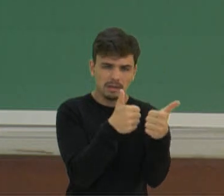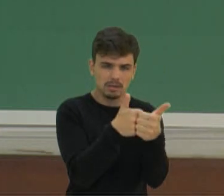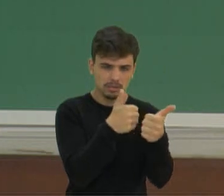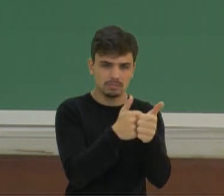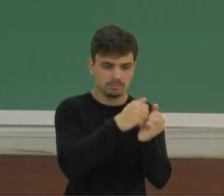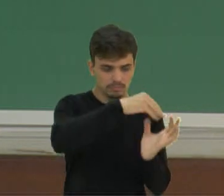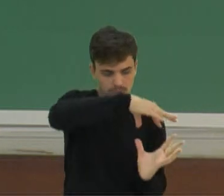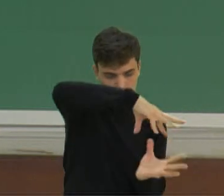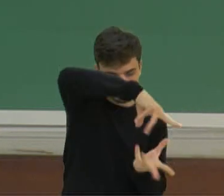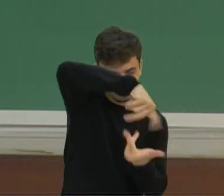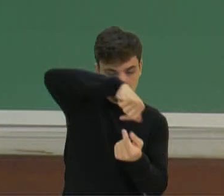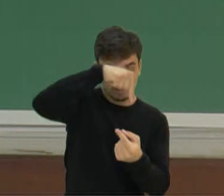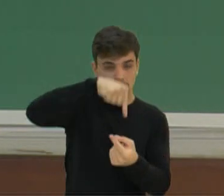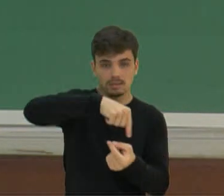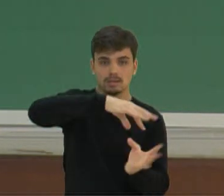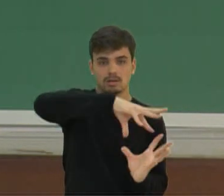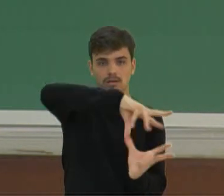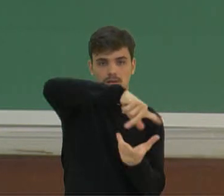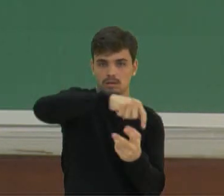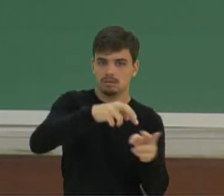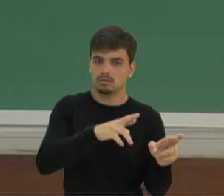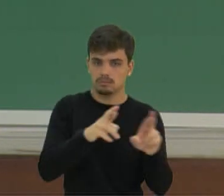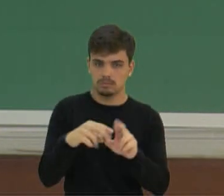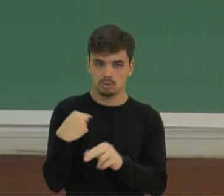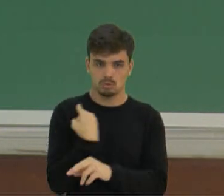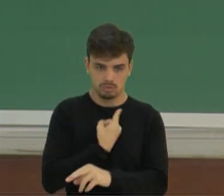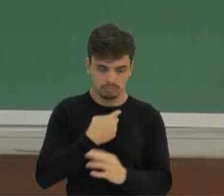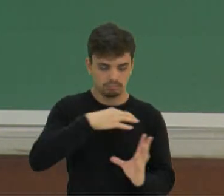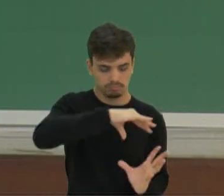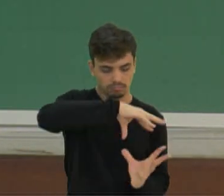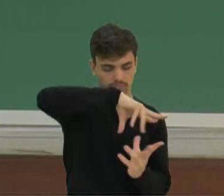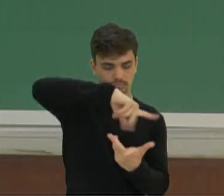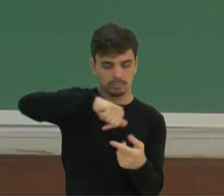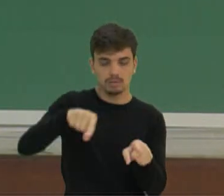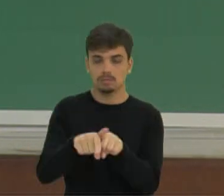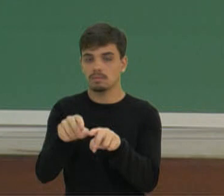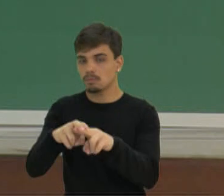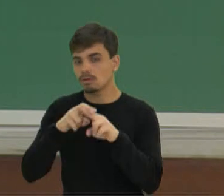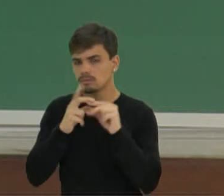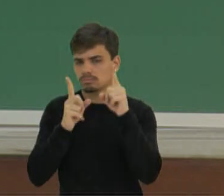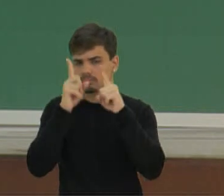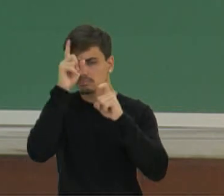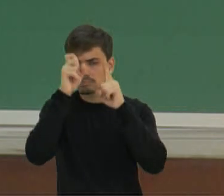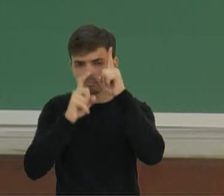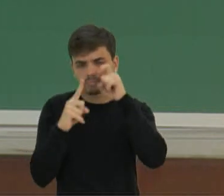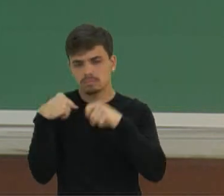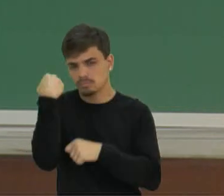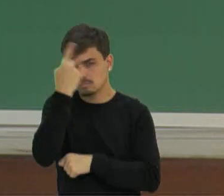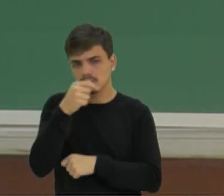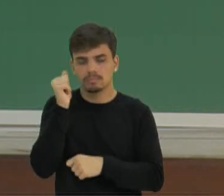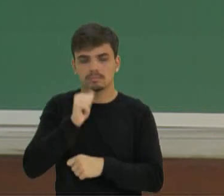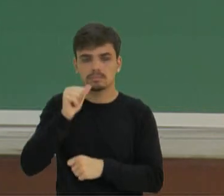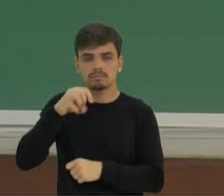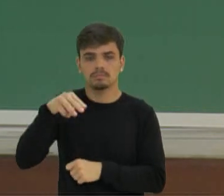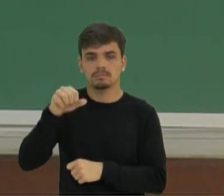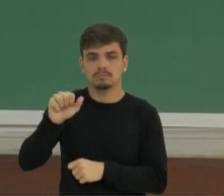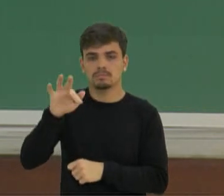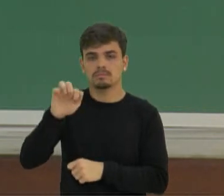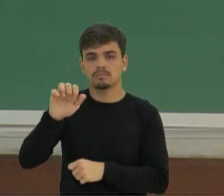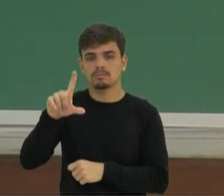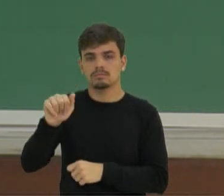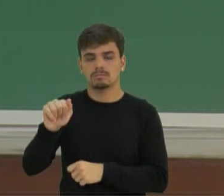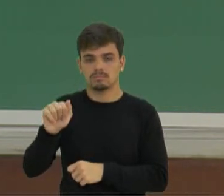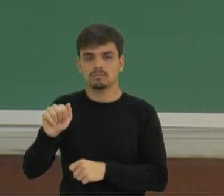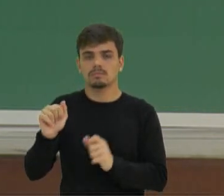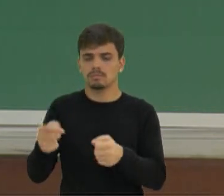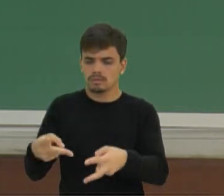está representando o nosso planeta. E pelas expressões faciais de Mafalda. Então, ali o último quadrinho ali, né? Que